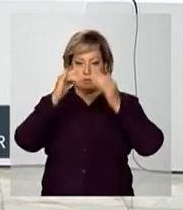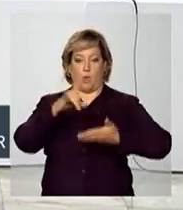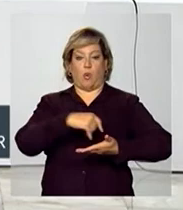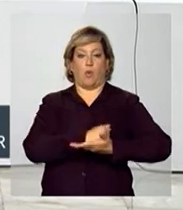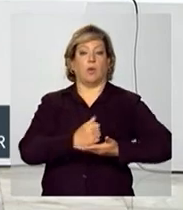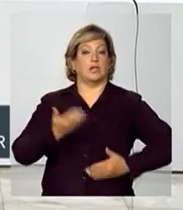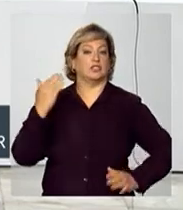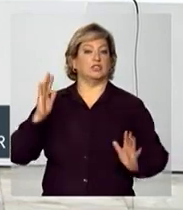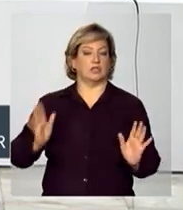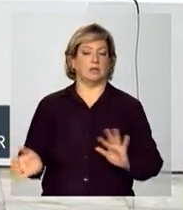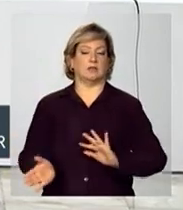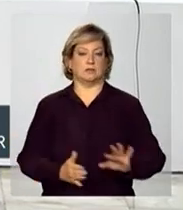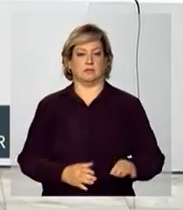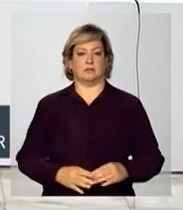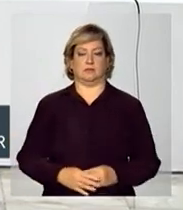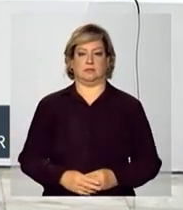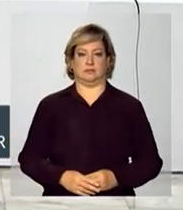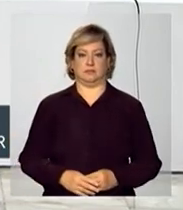né